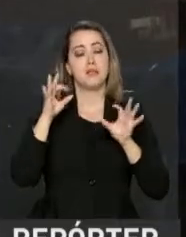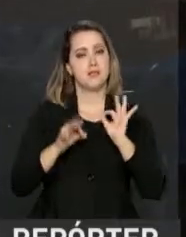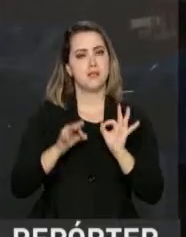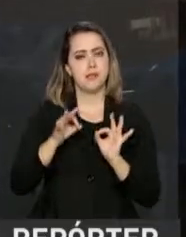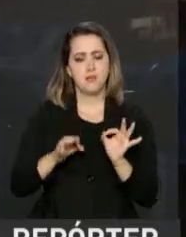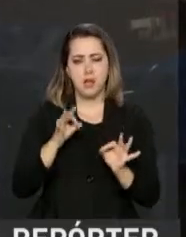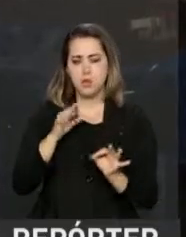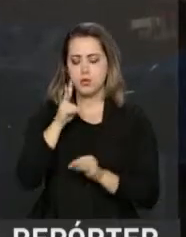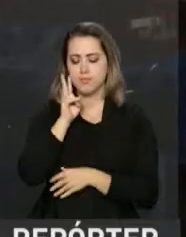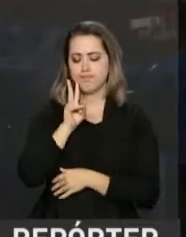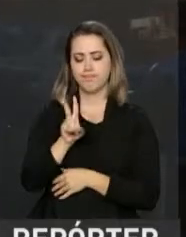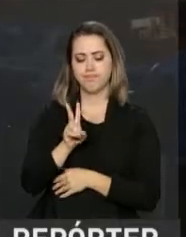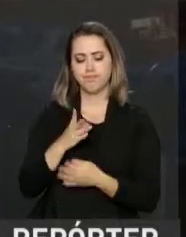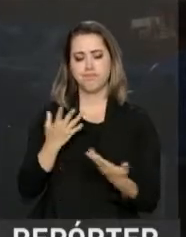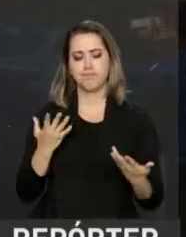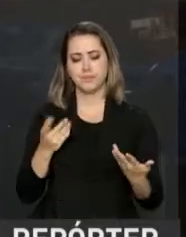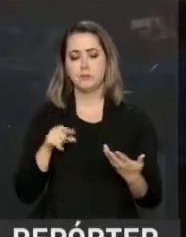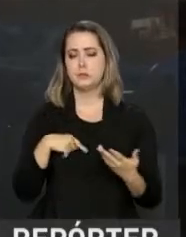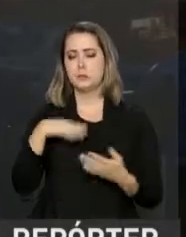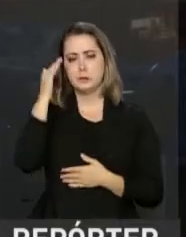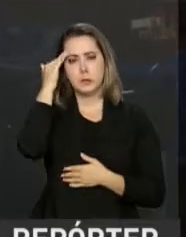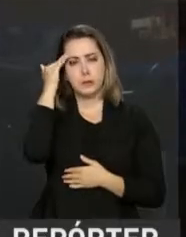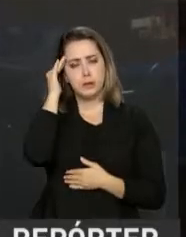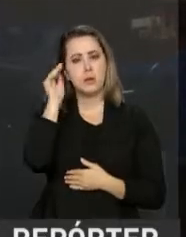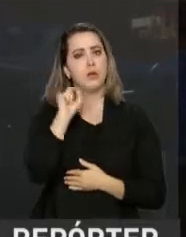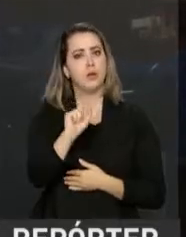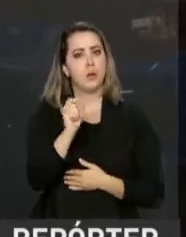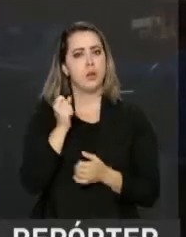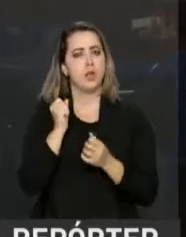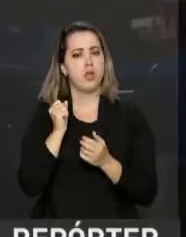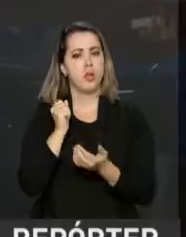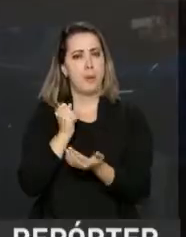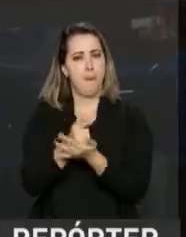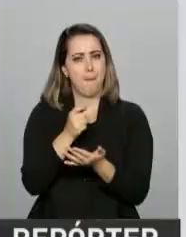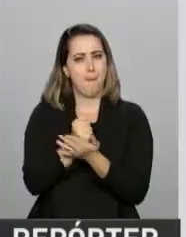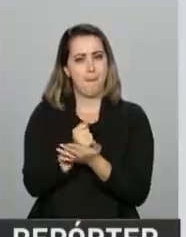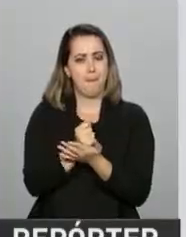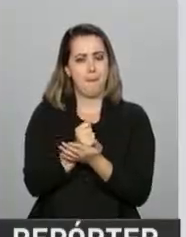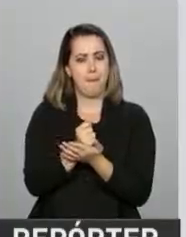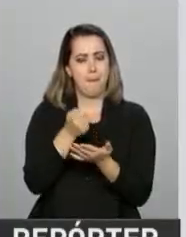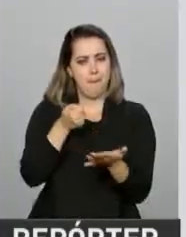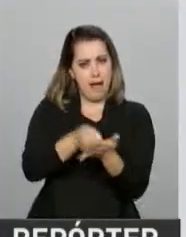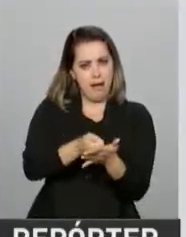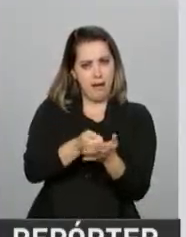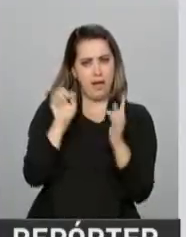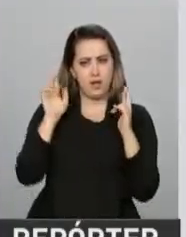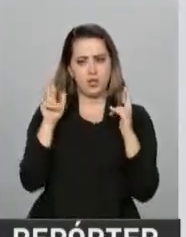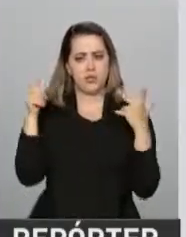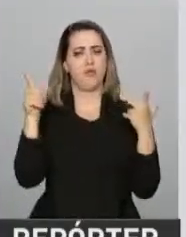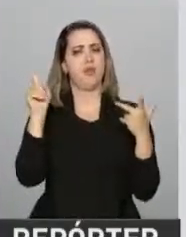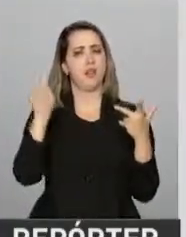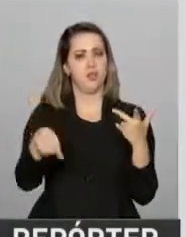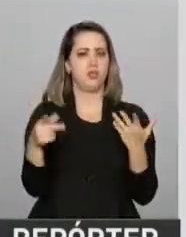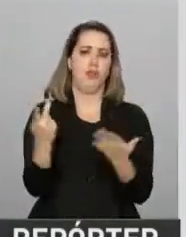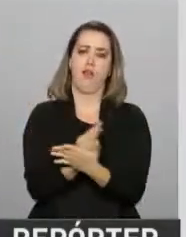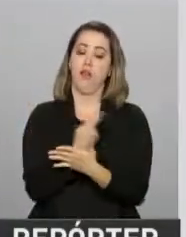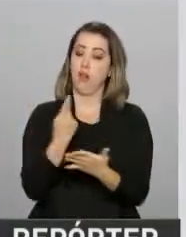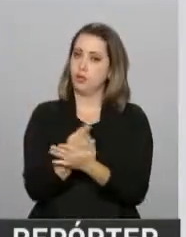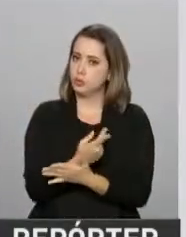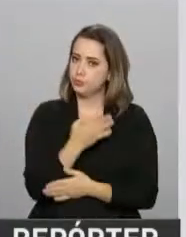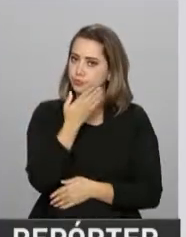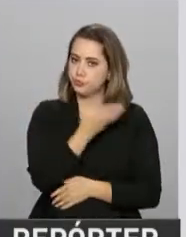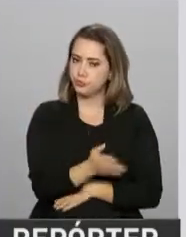analisar o caso entendeu que a cobrança diferenciada é ilegal essa é a mesma posição do departamento